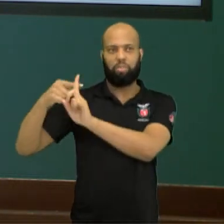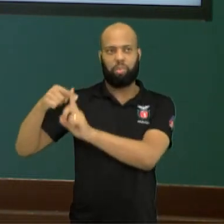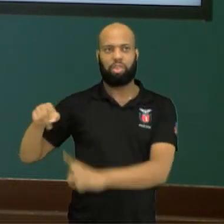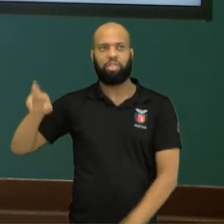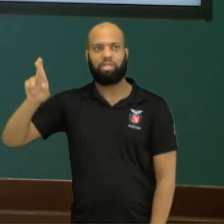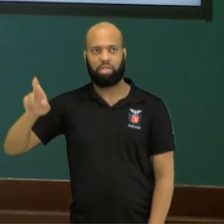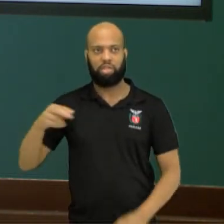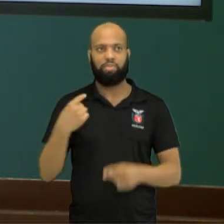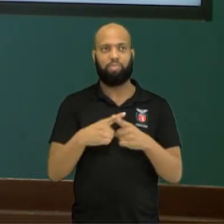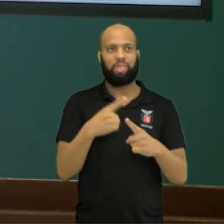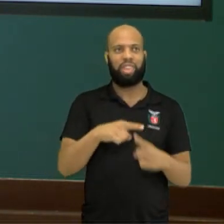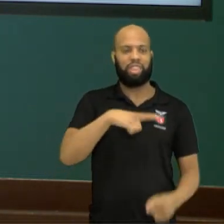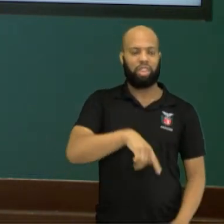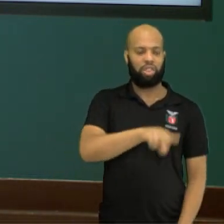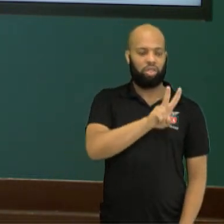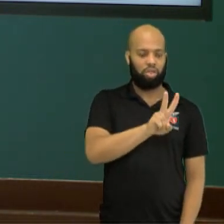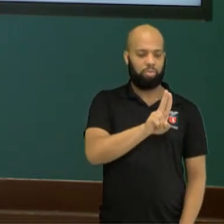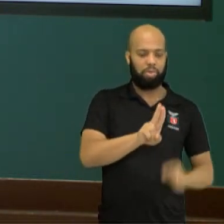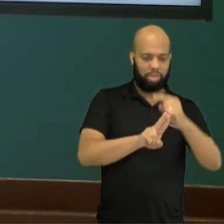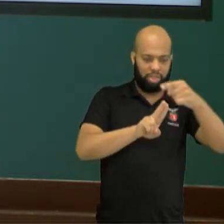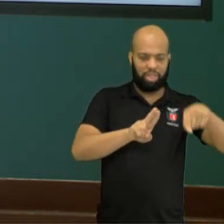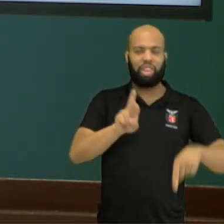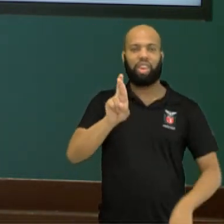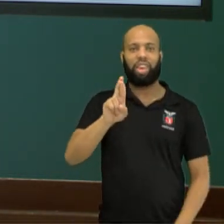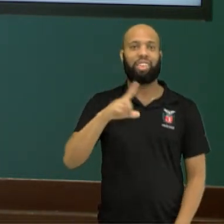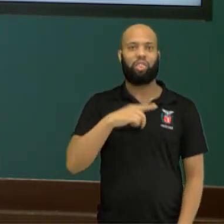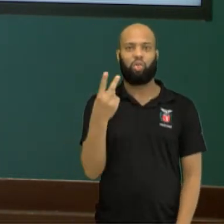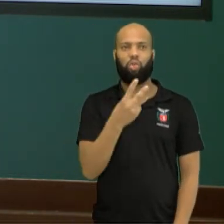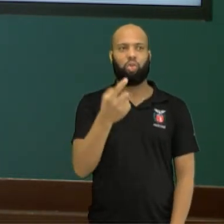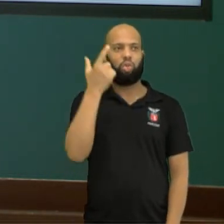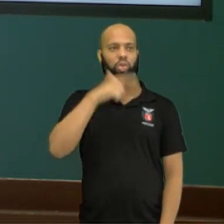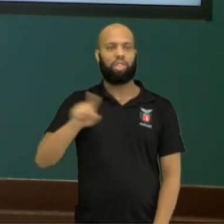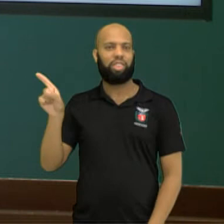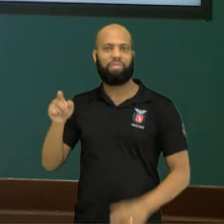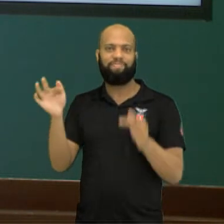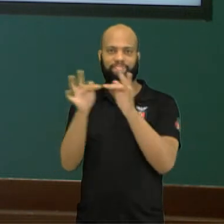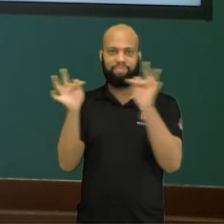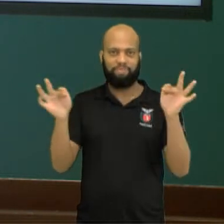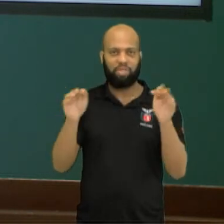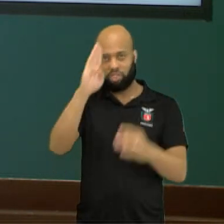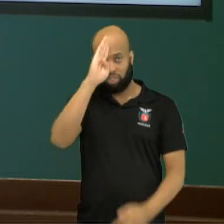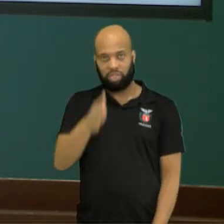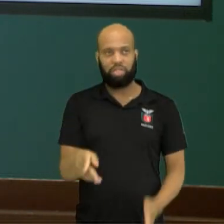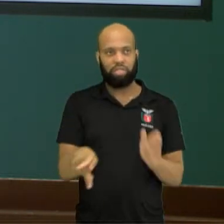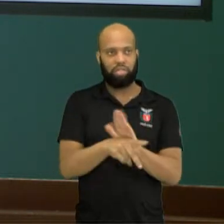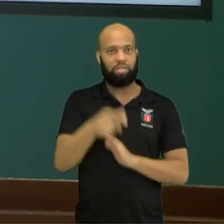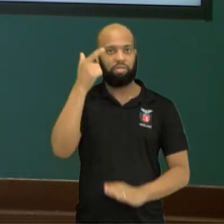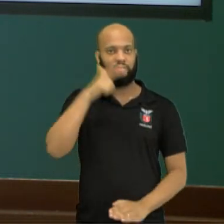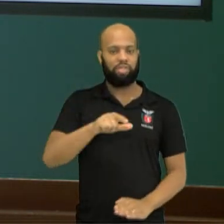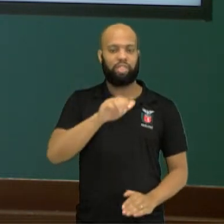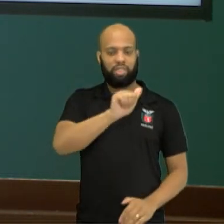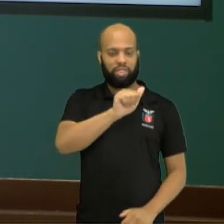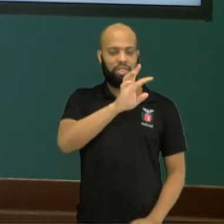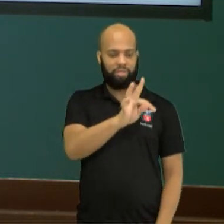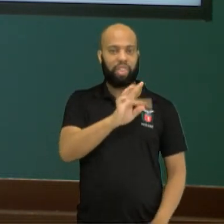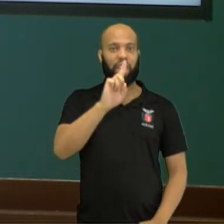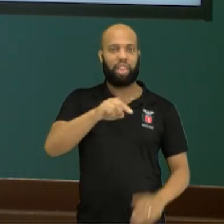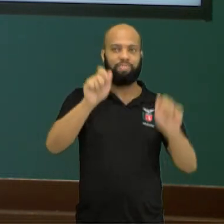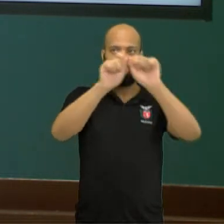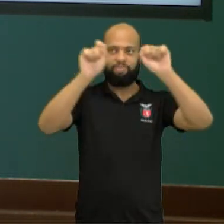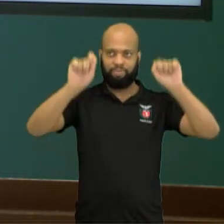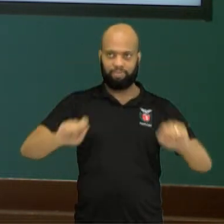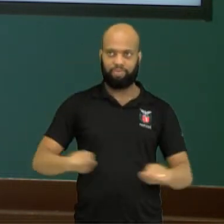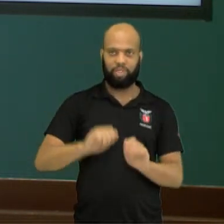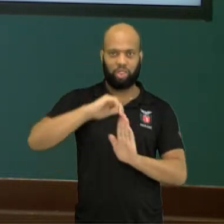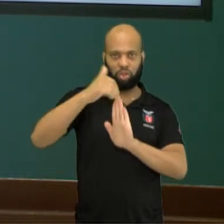em comum nos dois, eu posso chegar a esta formulazinha direta para calcular a área total de um